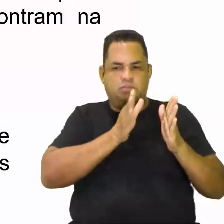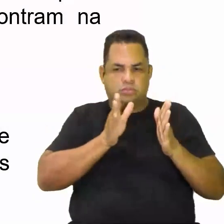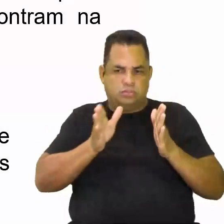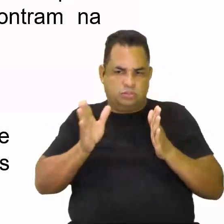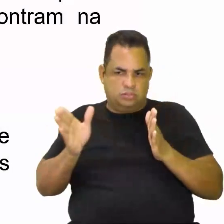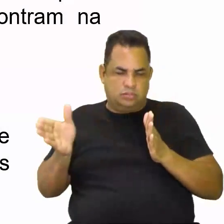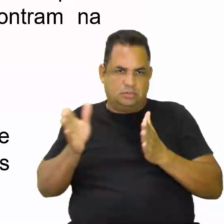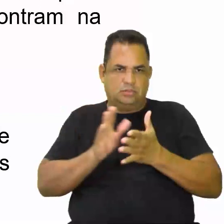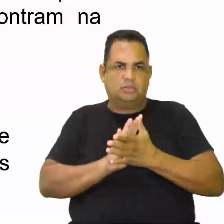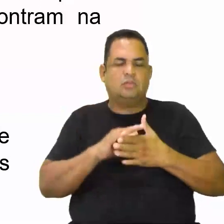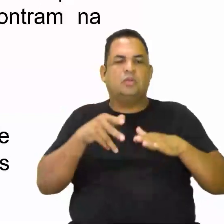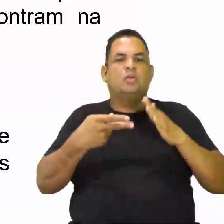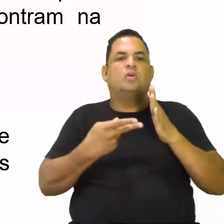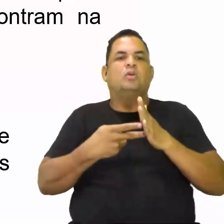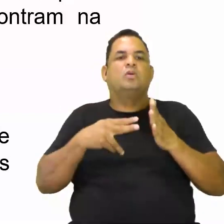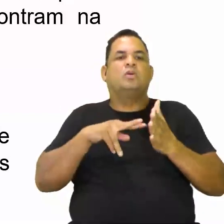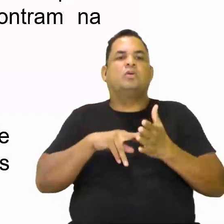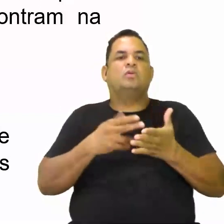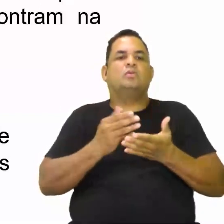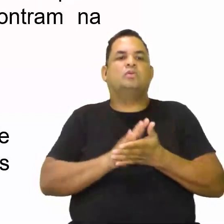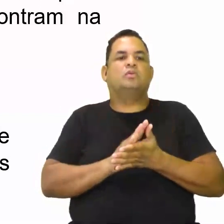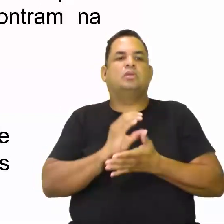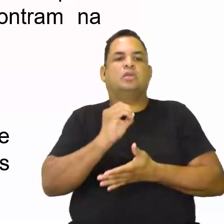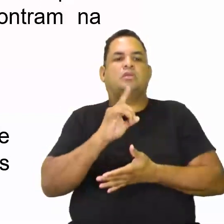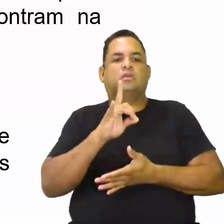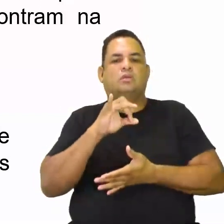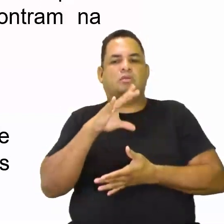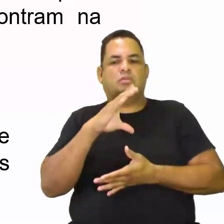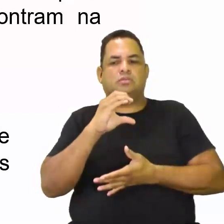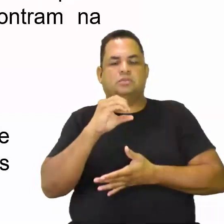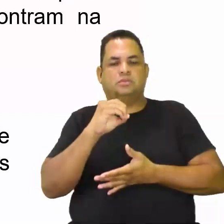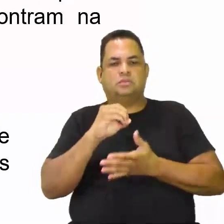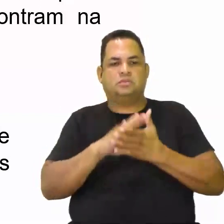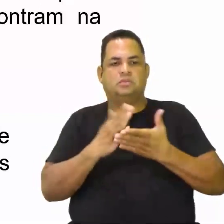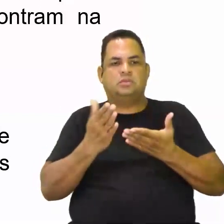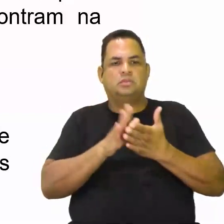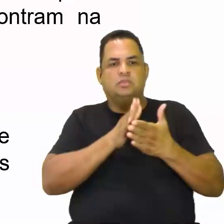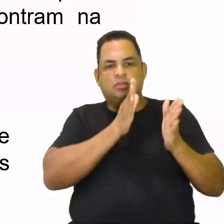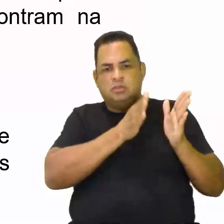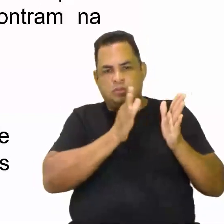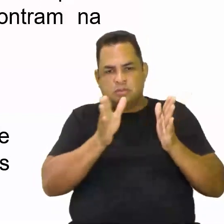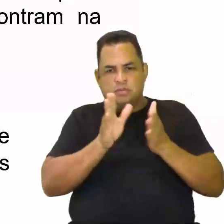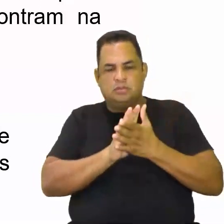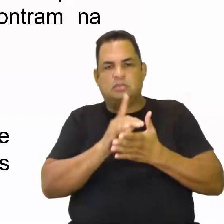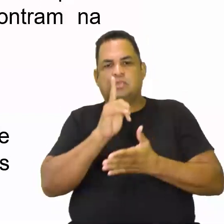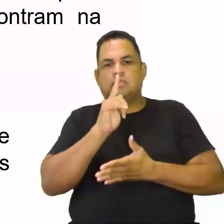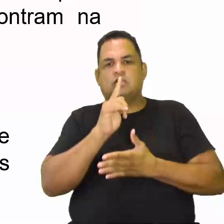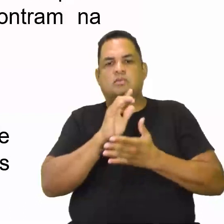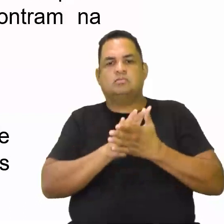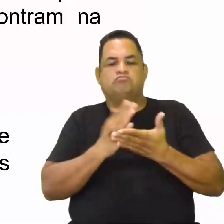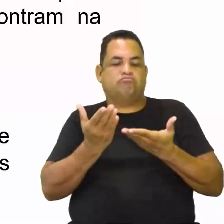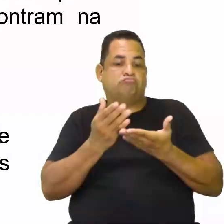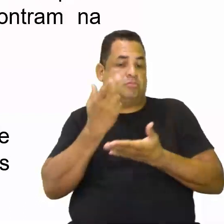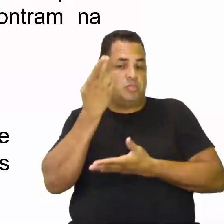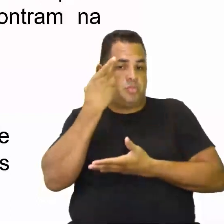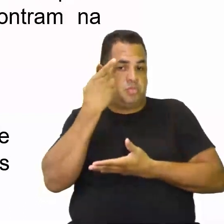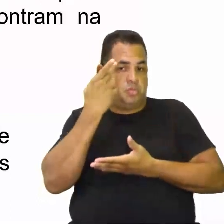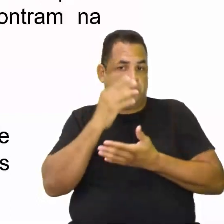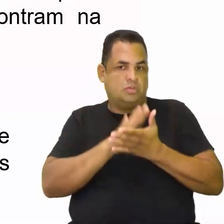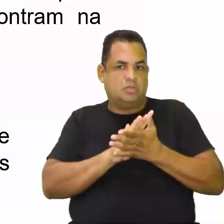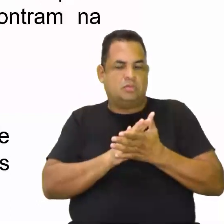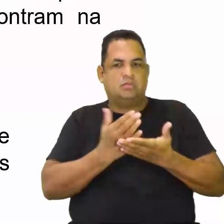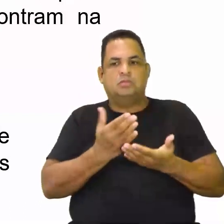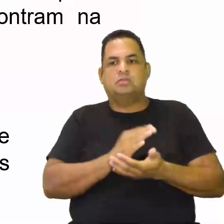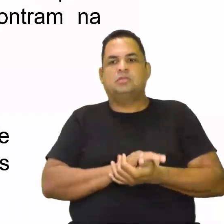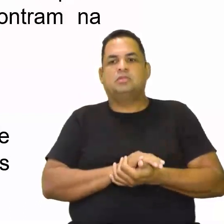que significa coagulação? É a etapa na qual a água, na sua forma natural, que chamamos